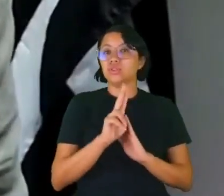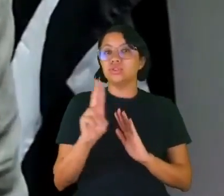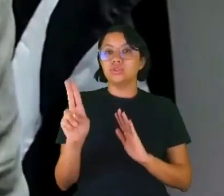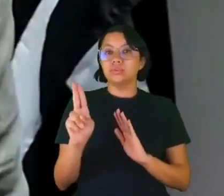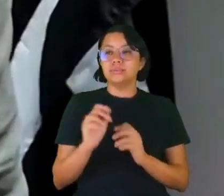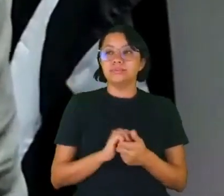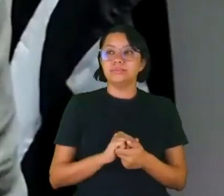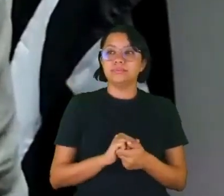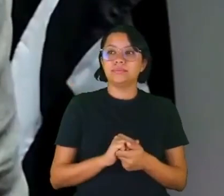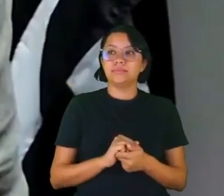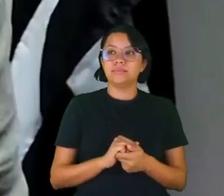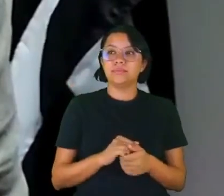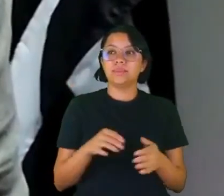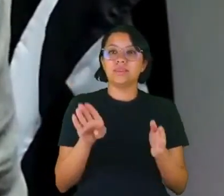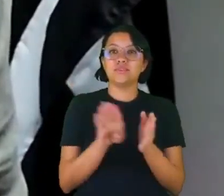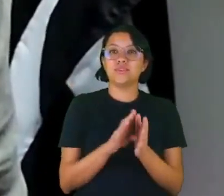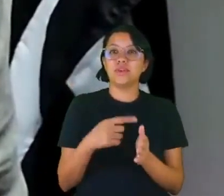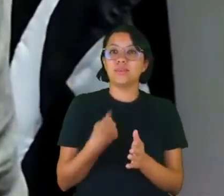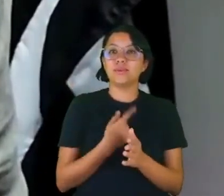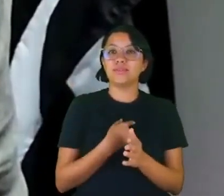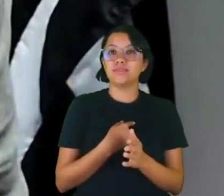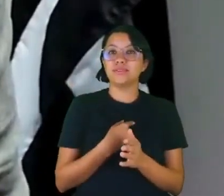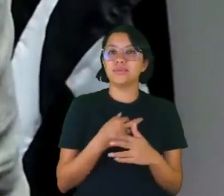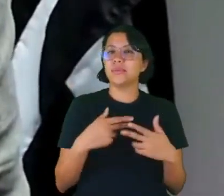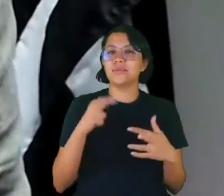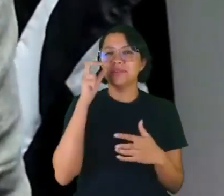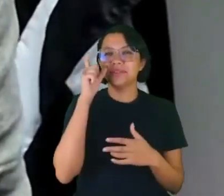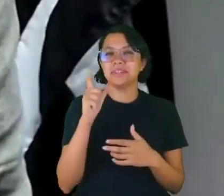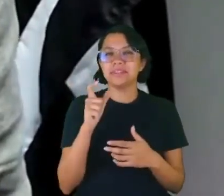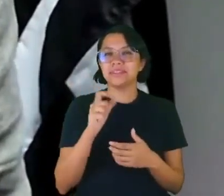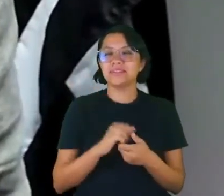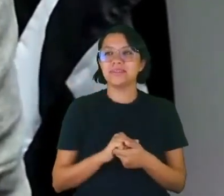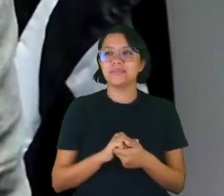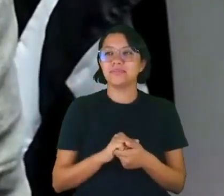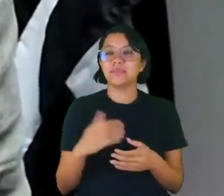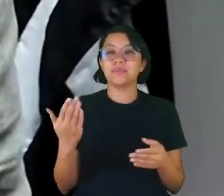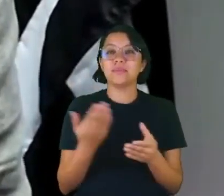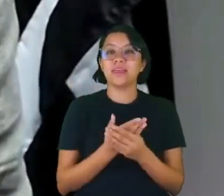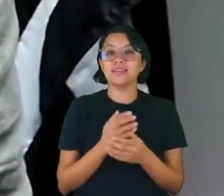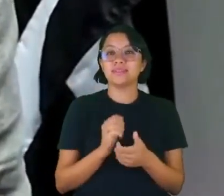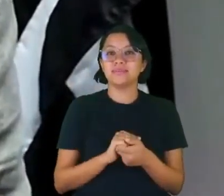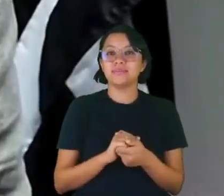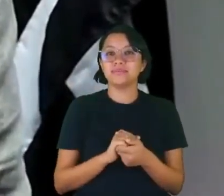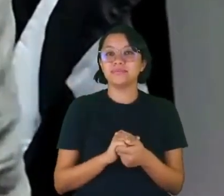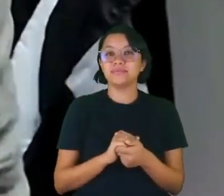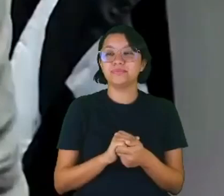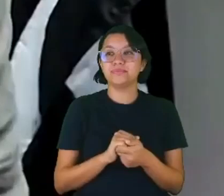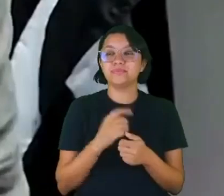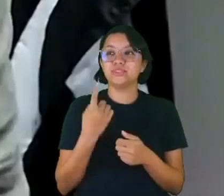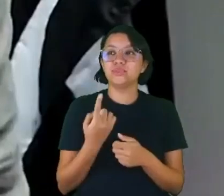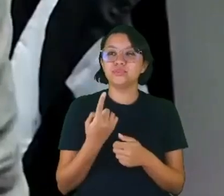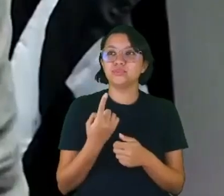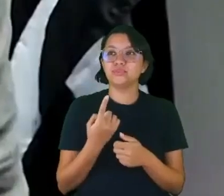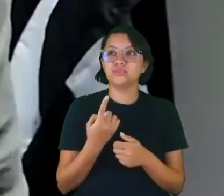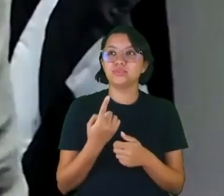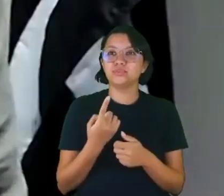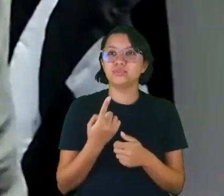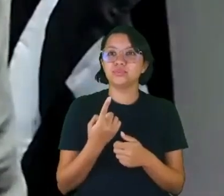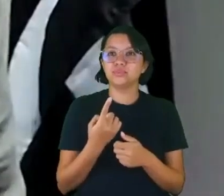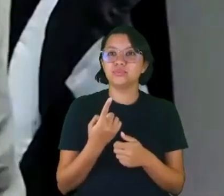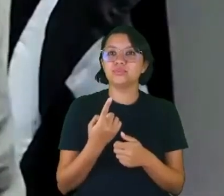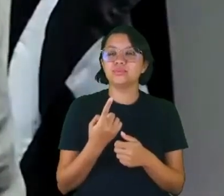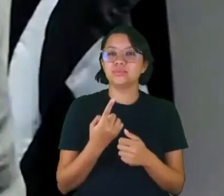caso de um empreendimento imobiliário chamado Vogue Square. Vogue é uma revista